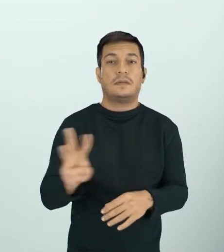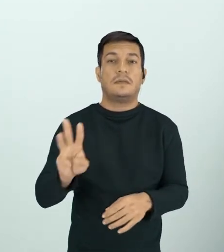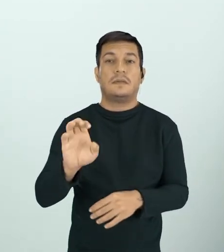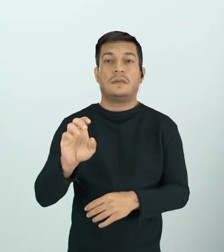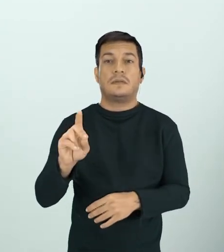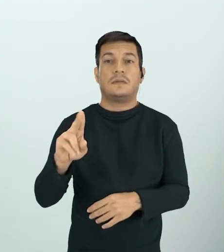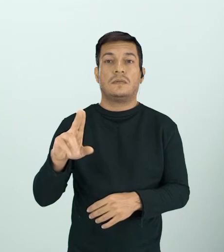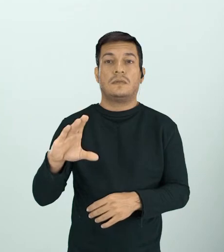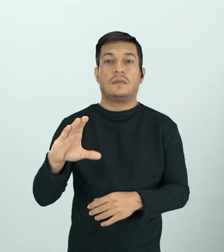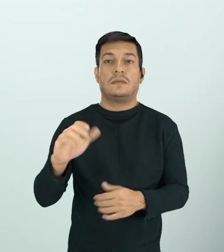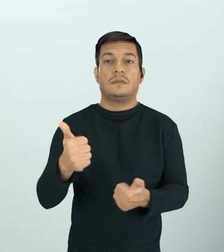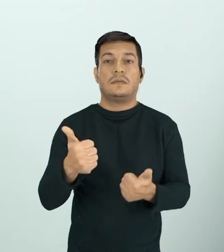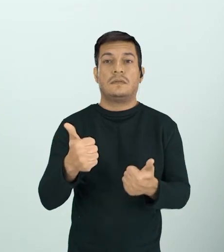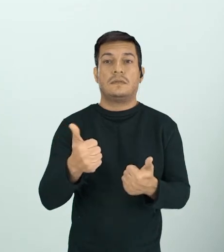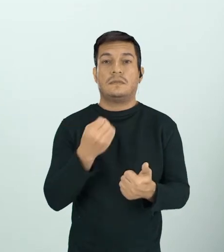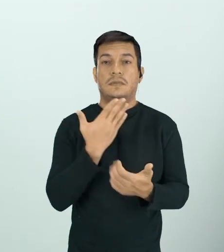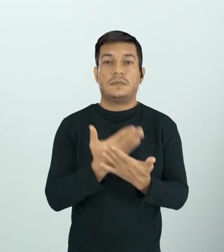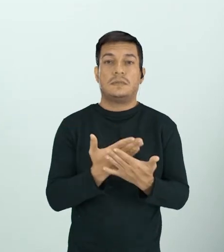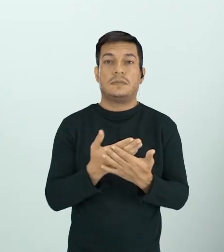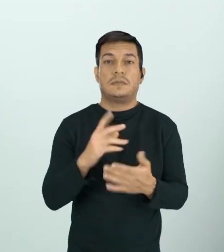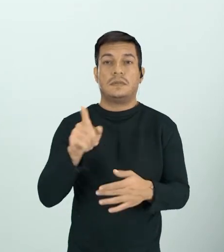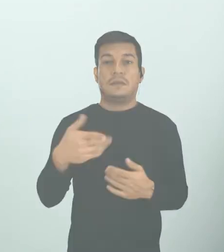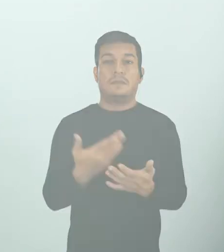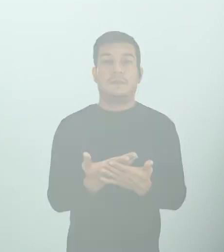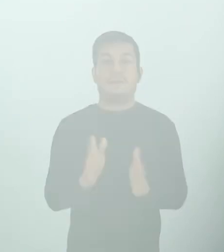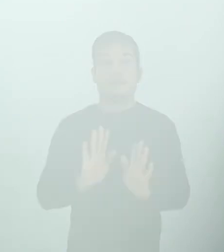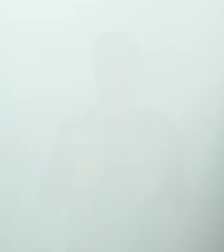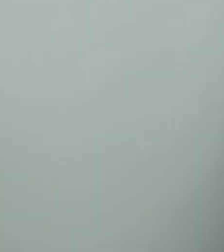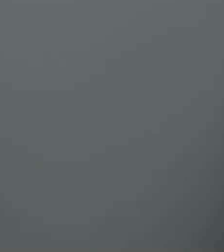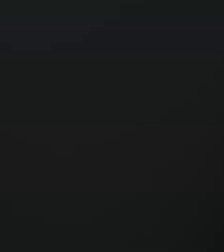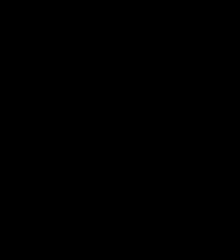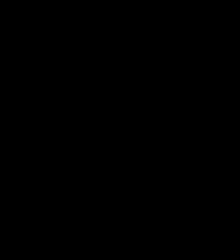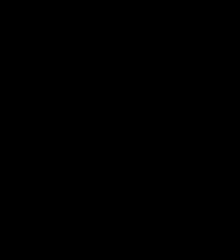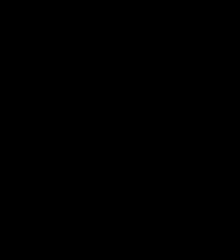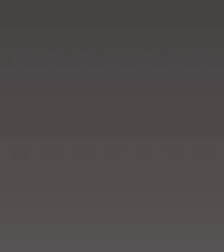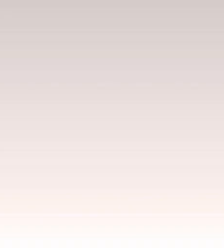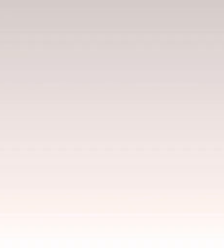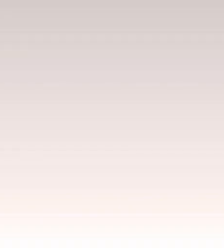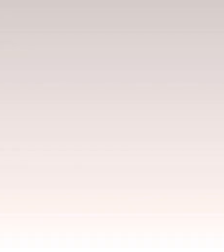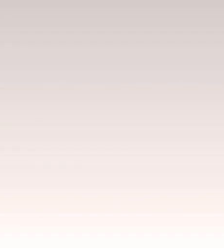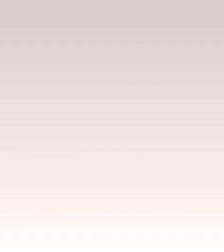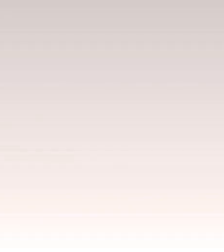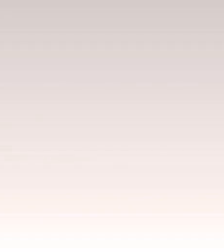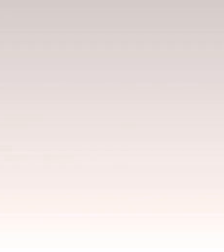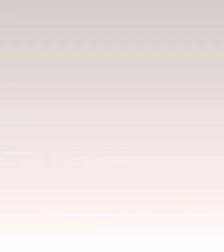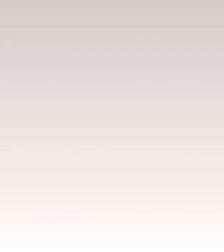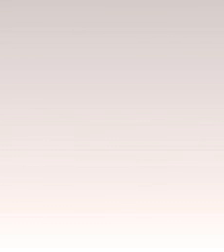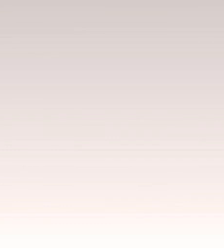plataforma Eduque. Bons estudos e até a próxima aula!